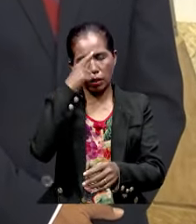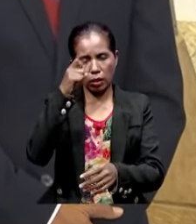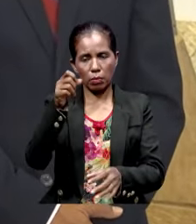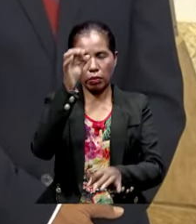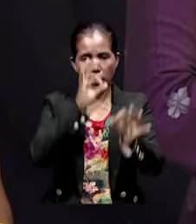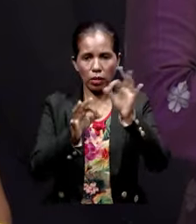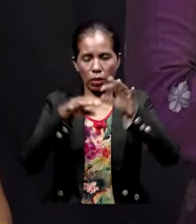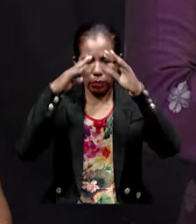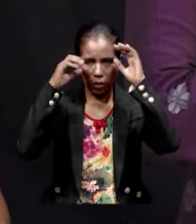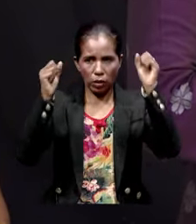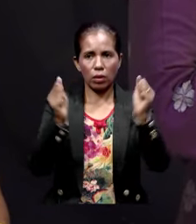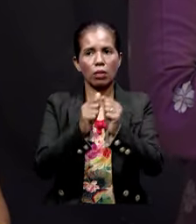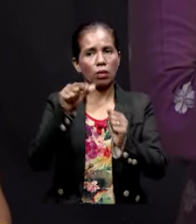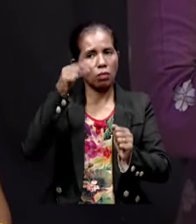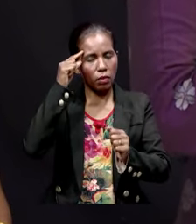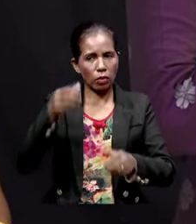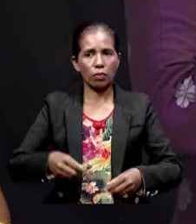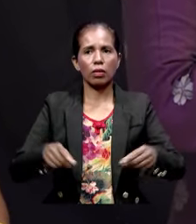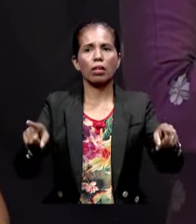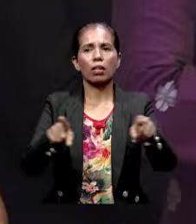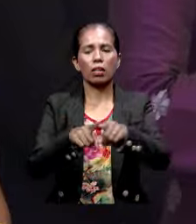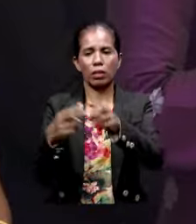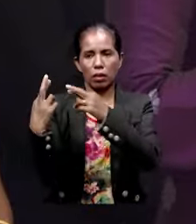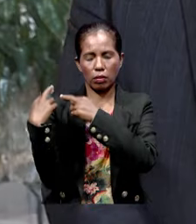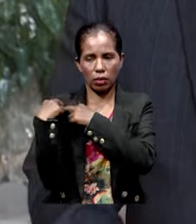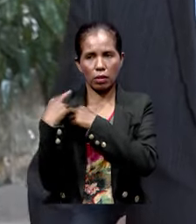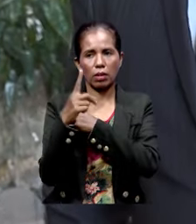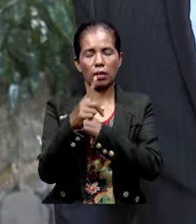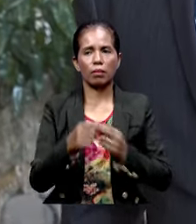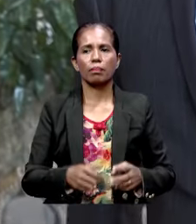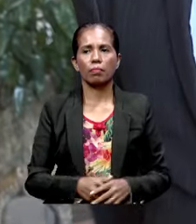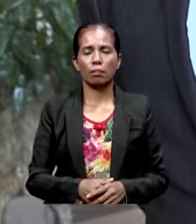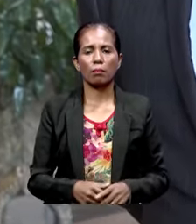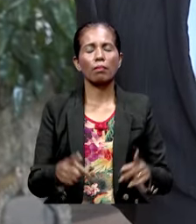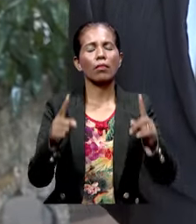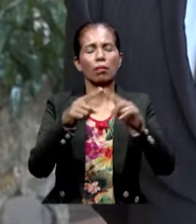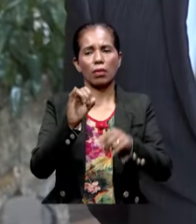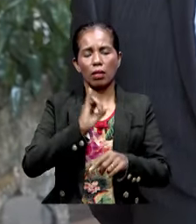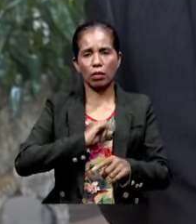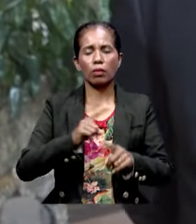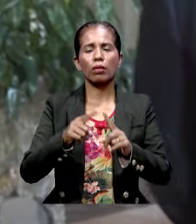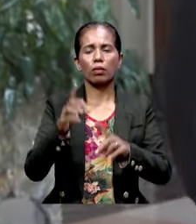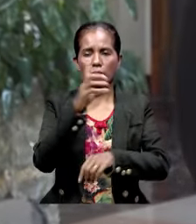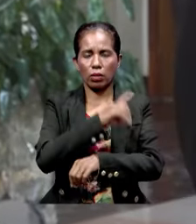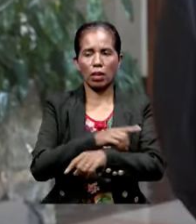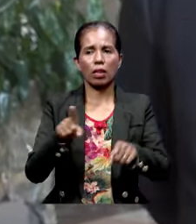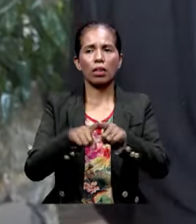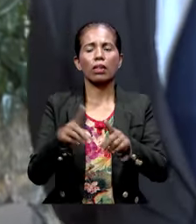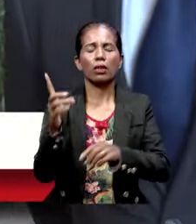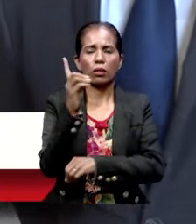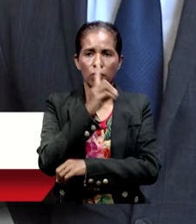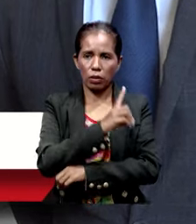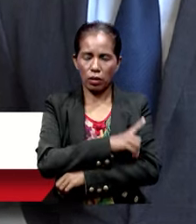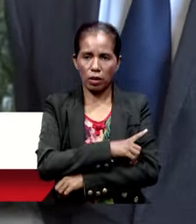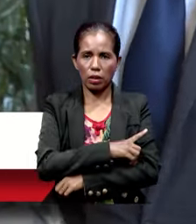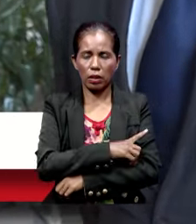confiança no presidente e no governo Fone nessa responsabilidade ida. Bahau o loro nessa loro ida que